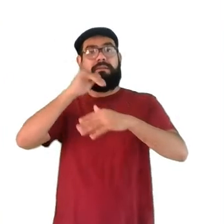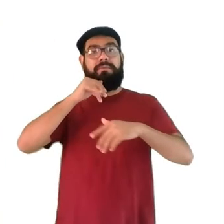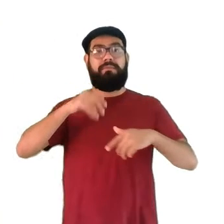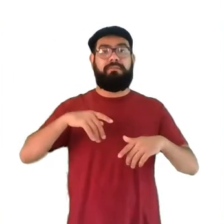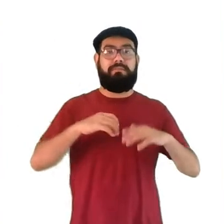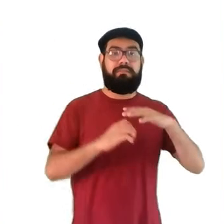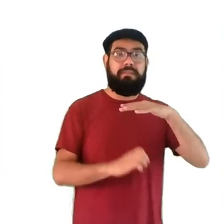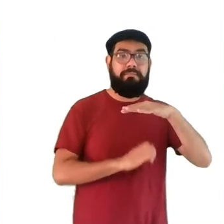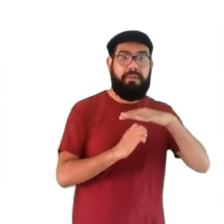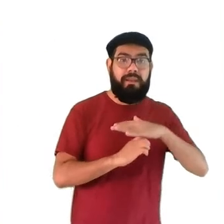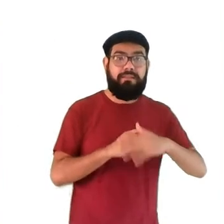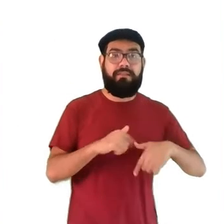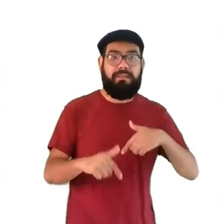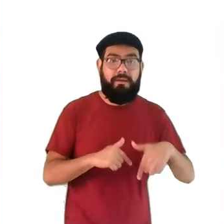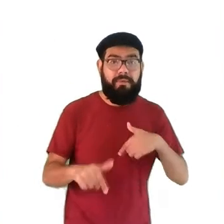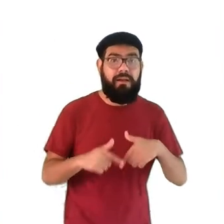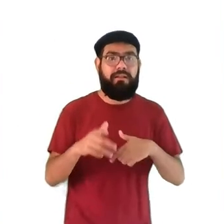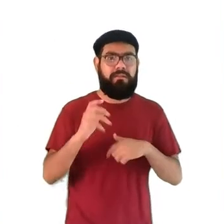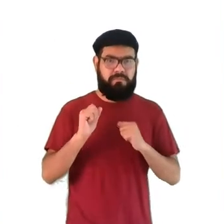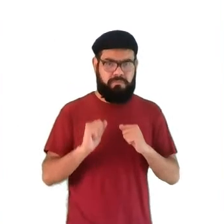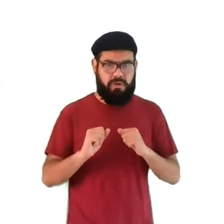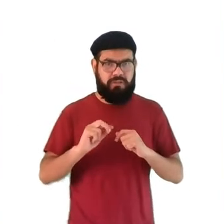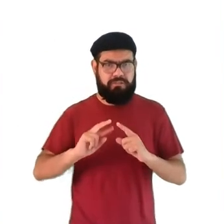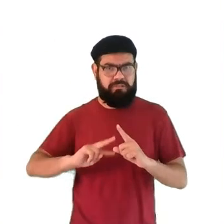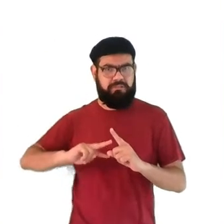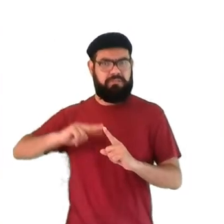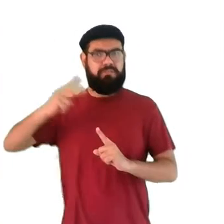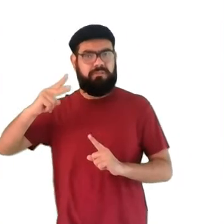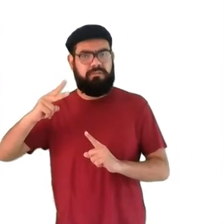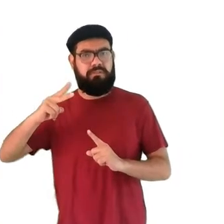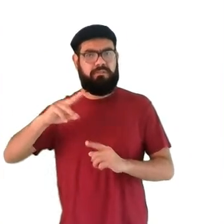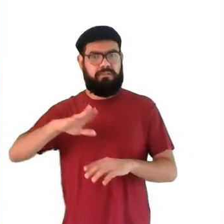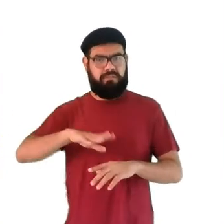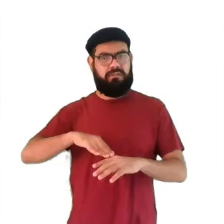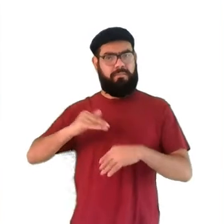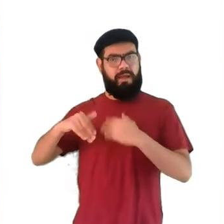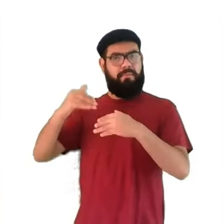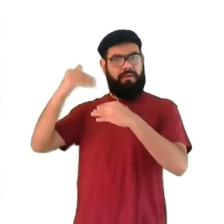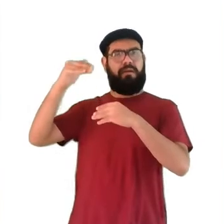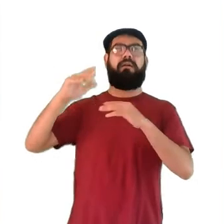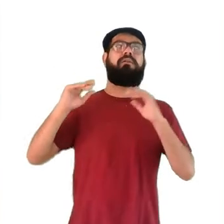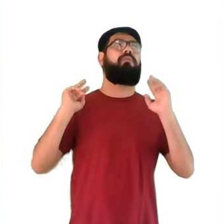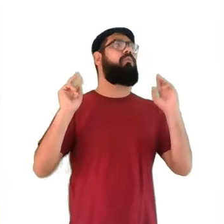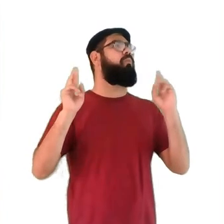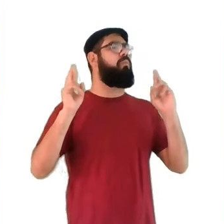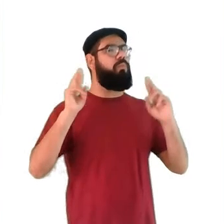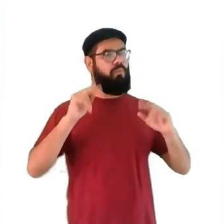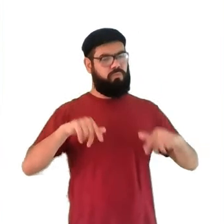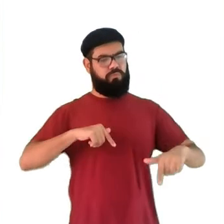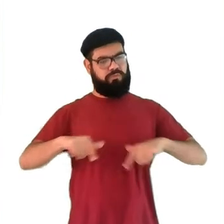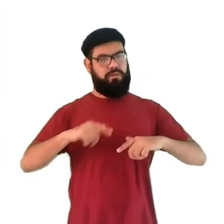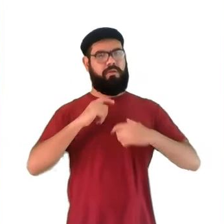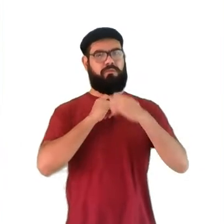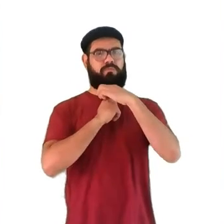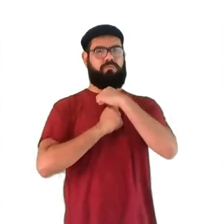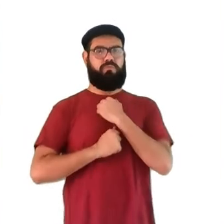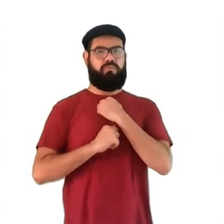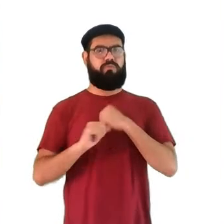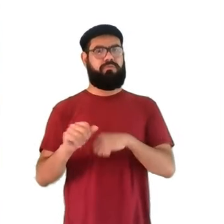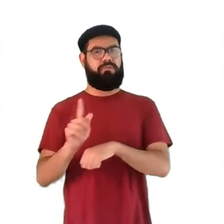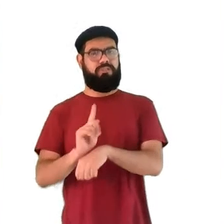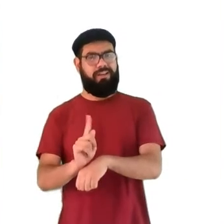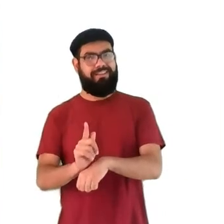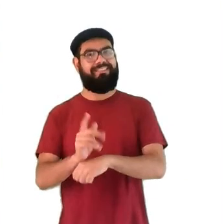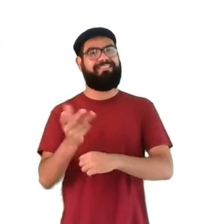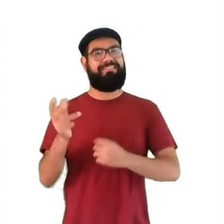onde ela trabalha permite isso, né? Que ela cresça em relação ao seu trabalho. E também